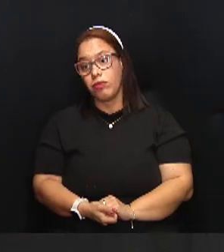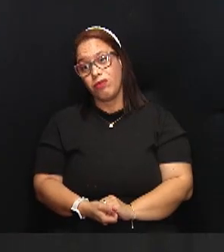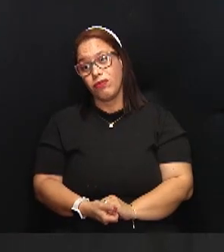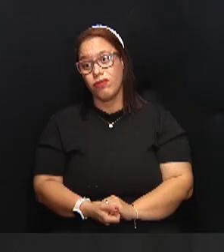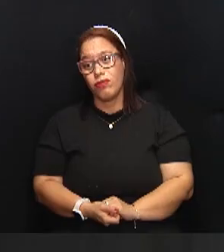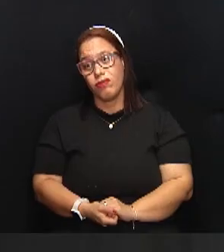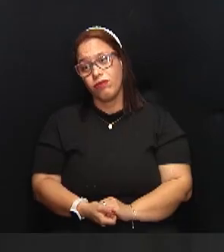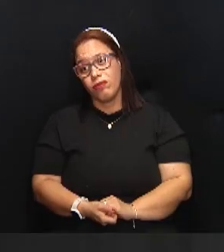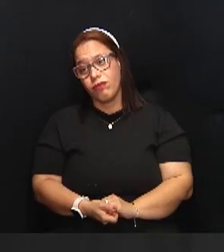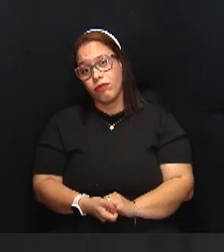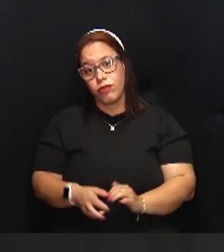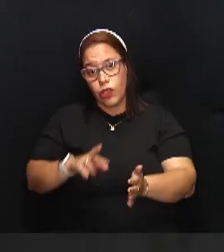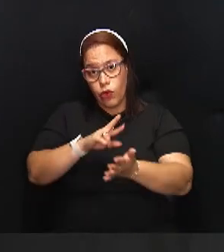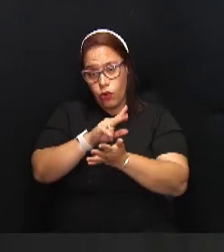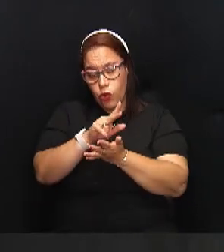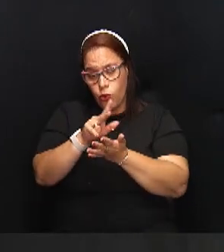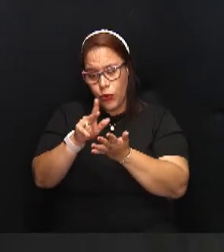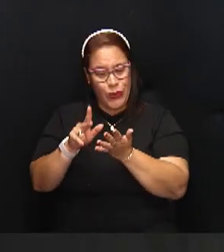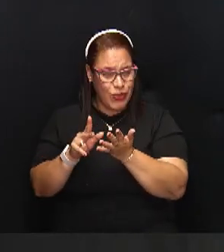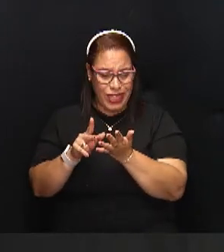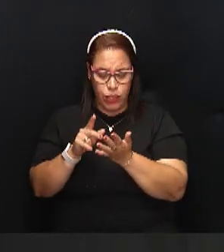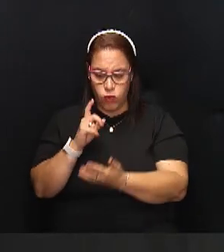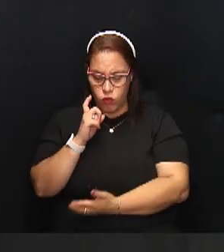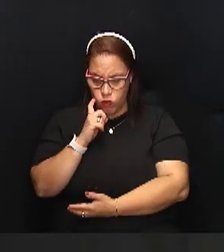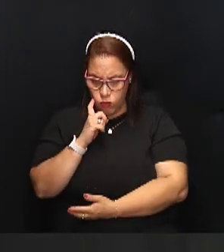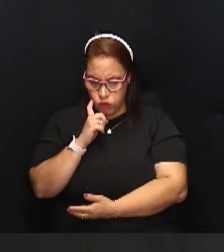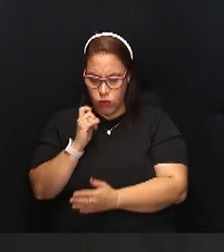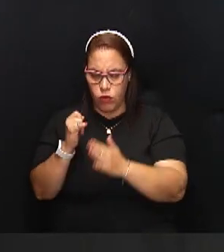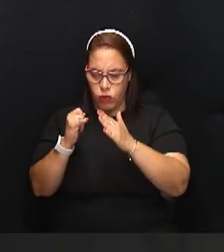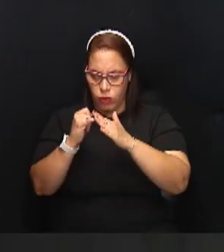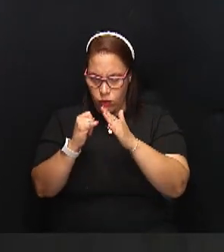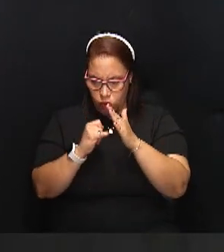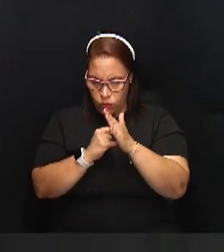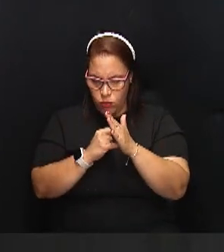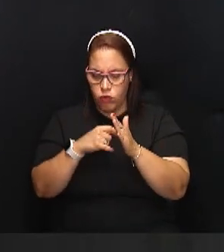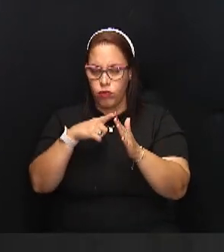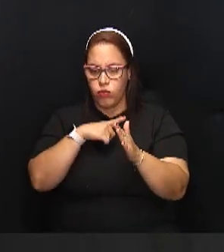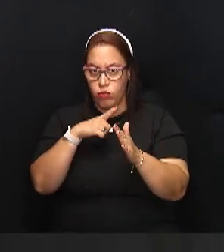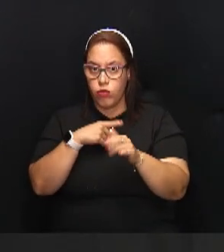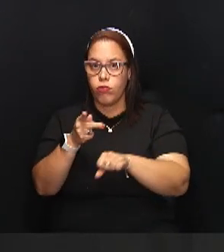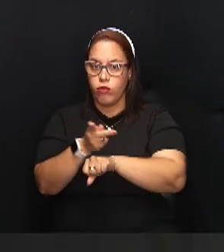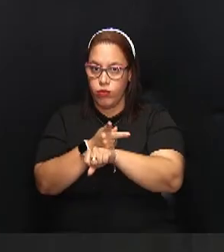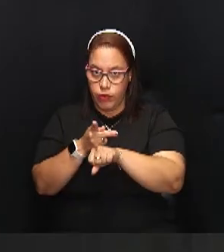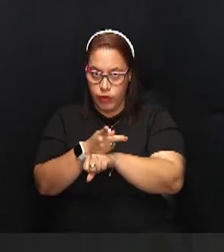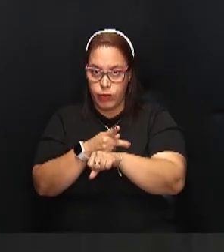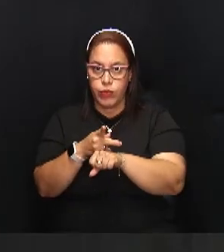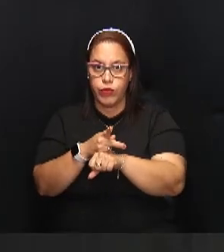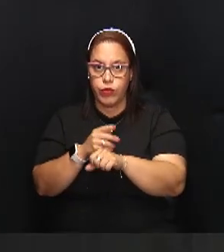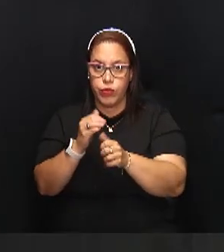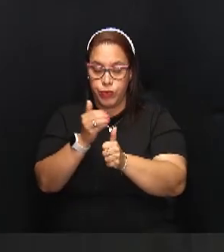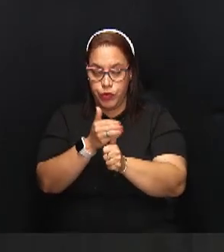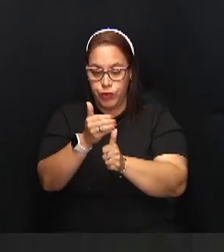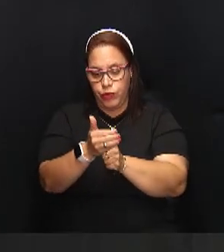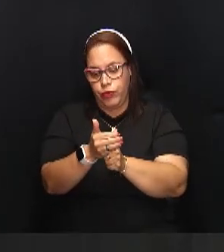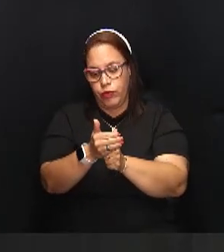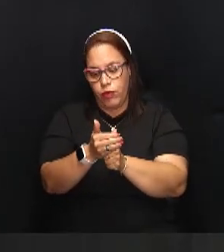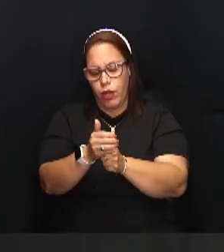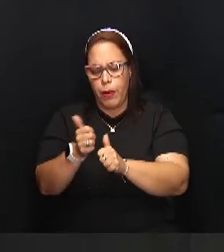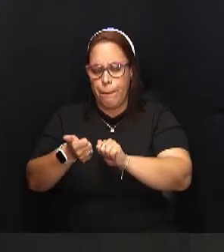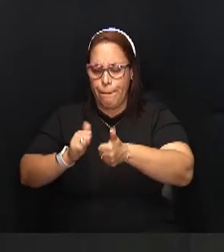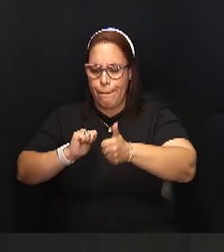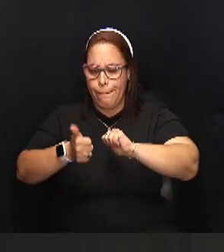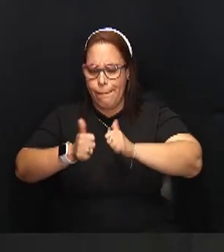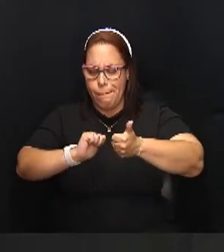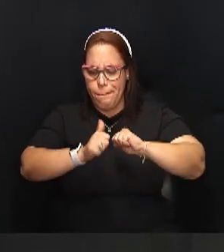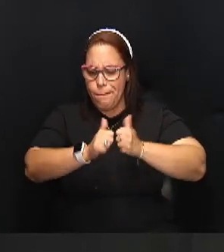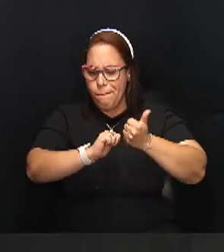Os vários setores, vários segmentos, as várias entidades têm nos procurado, têm procurado o gabinete está avaliando